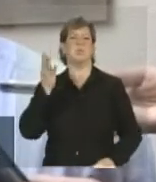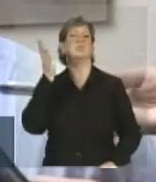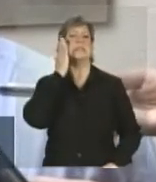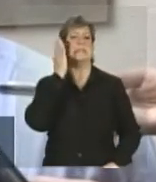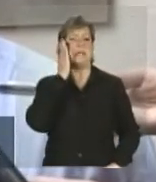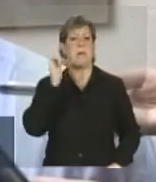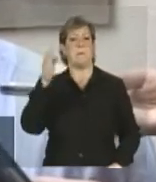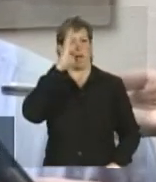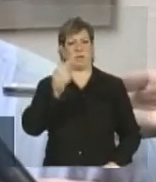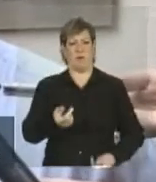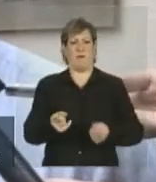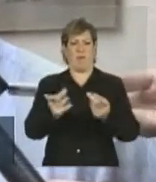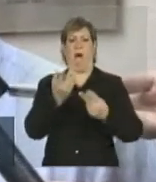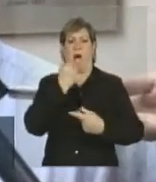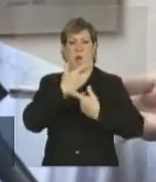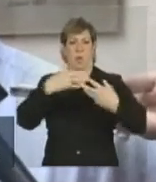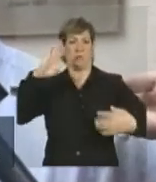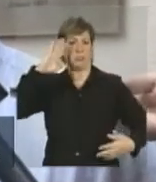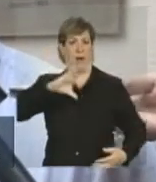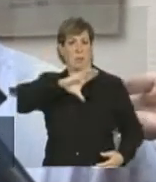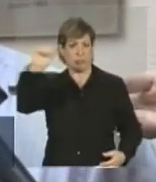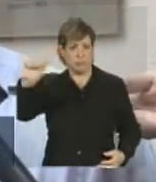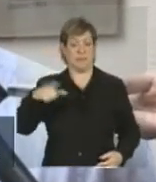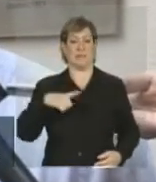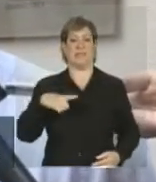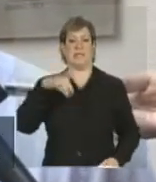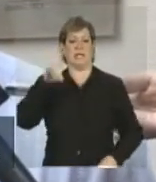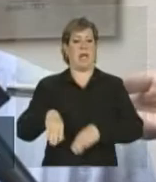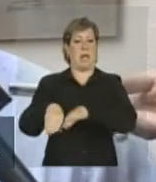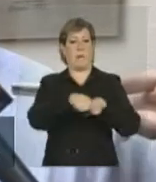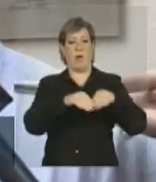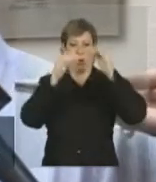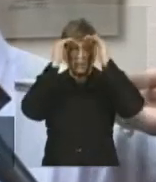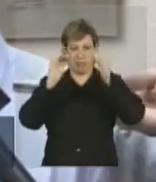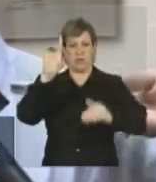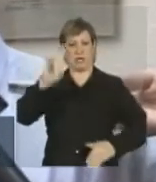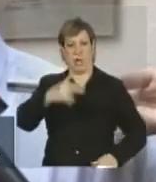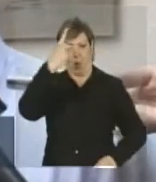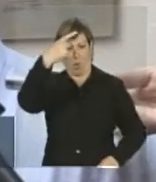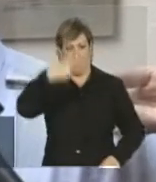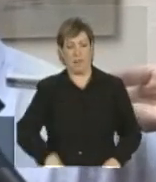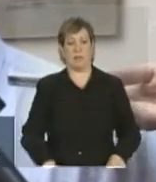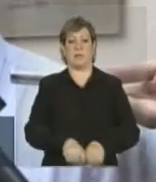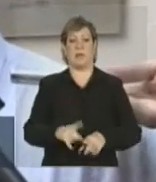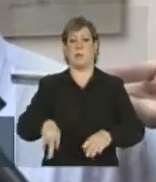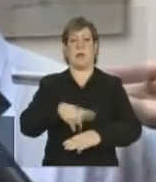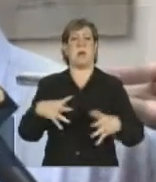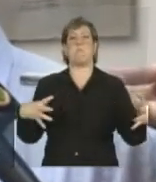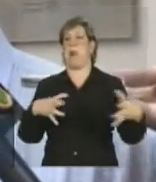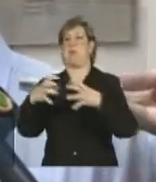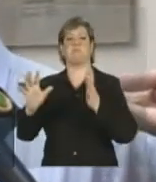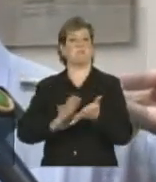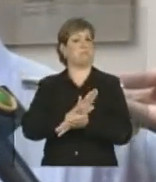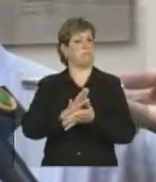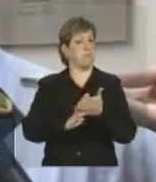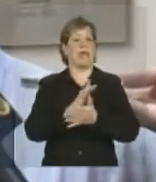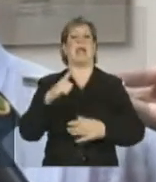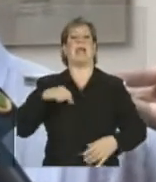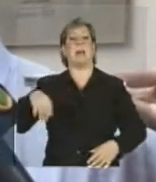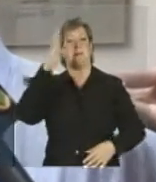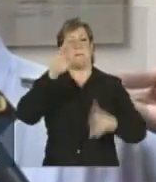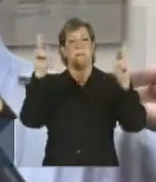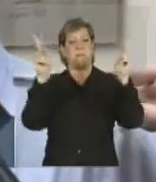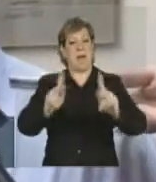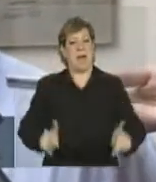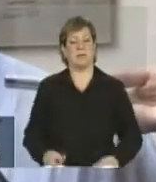aplaude esse êxito, a estabilidade, a democracia, o respeito aos direitos humanos, um país que não tem conflito com nenhum vizinho, que tem uma cultura de paz, que